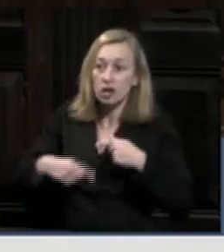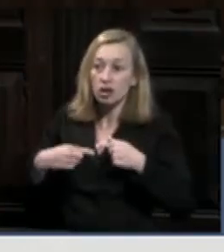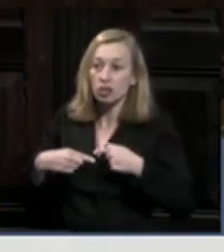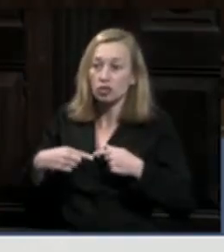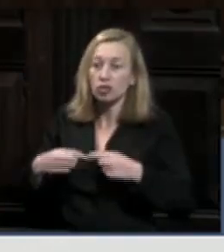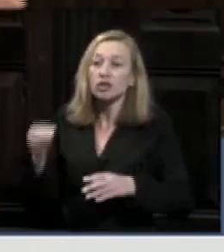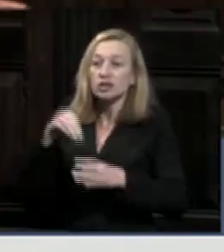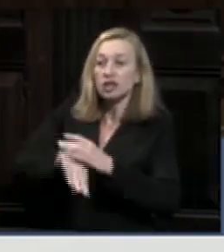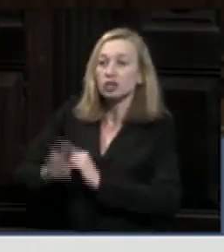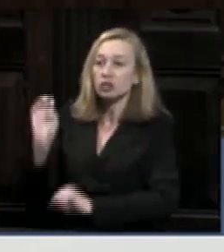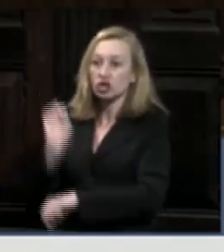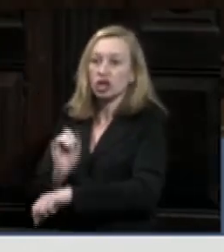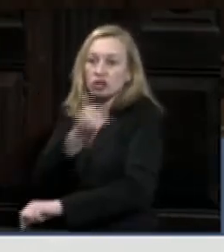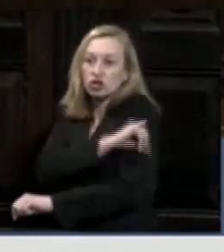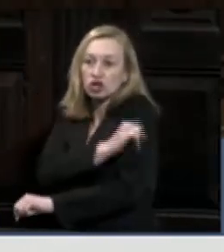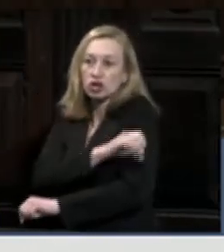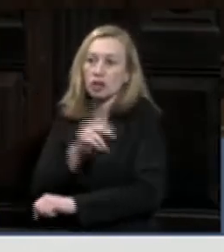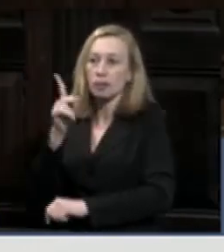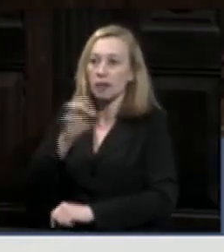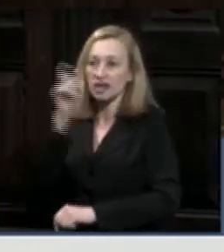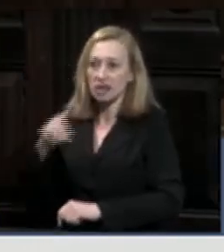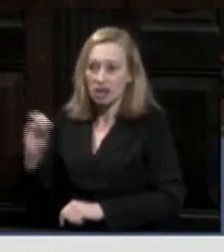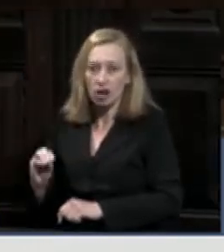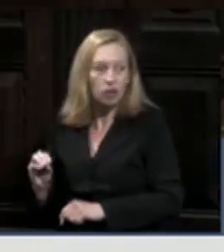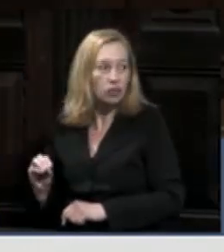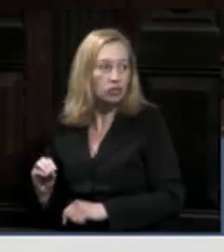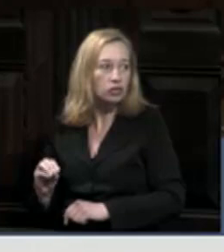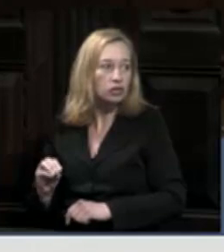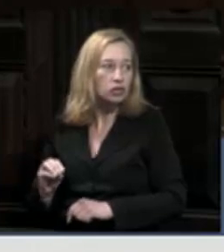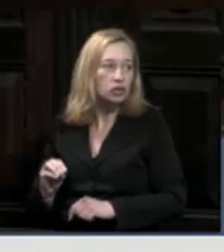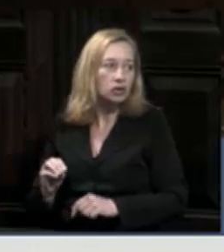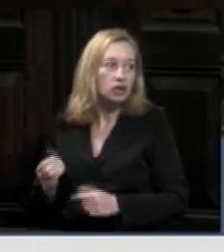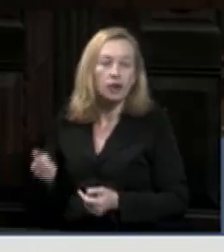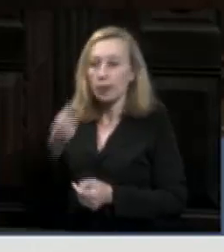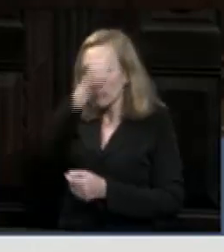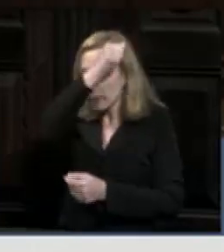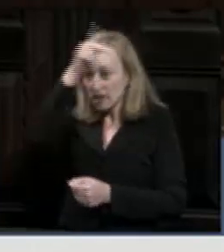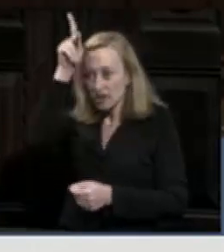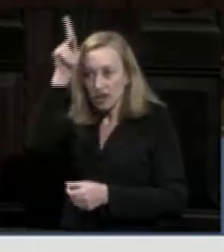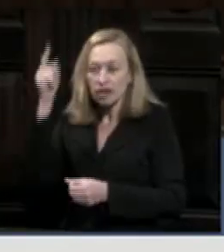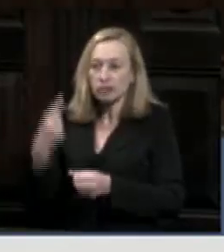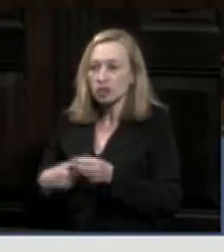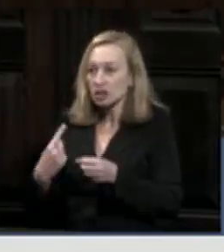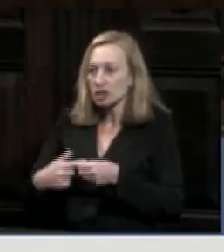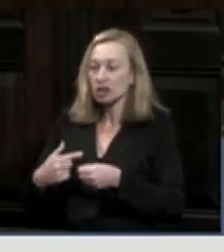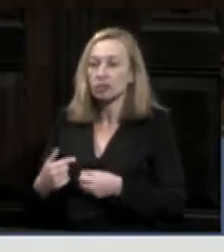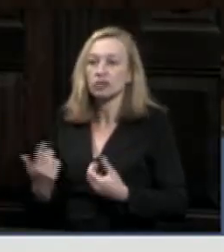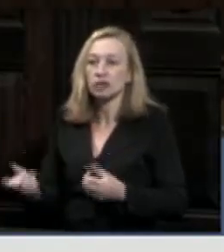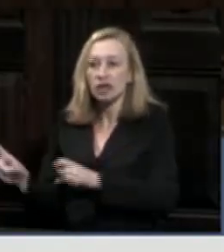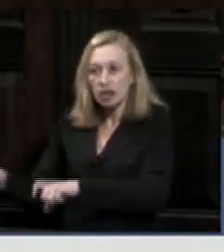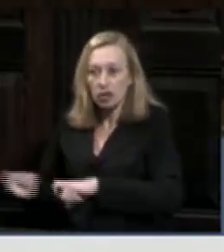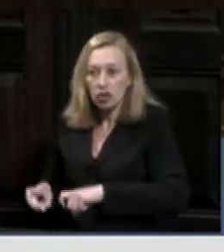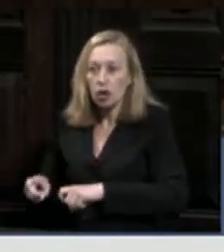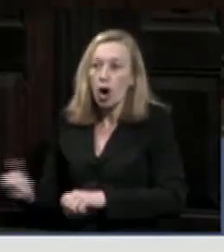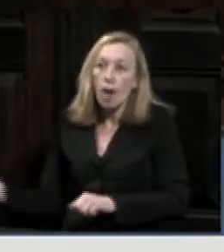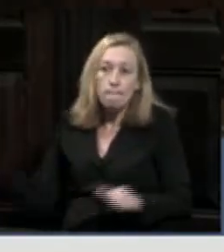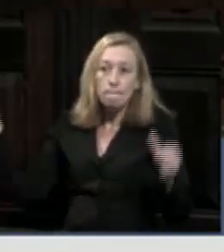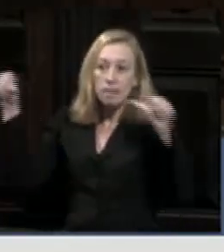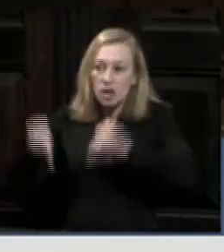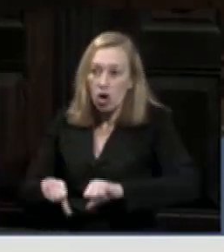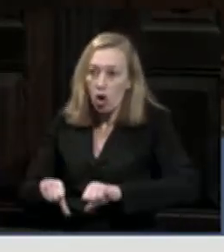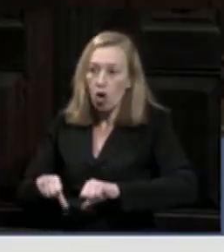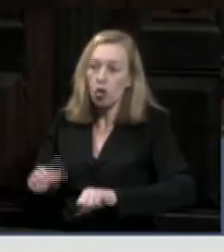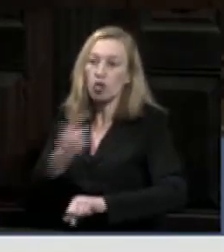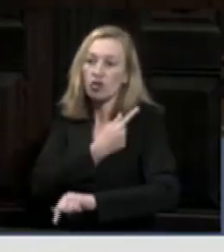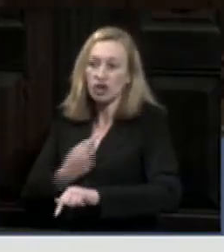presente como futuro. Pezão, apesar de ter sido um prefeito de município do interior, foi um dos piores governadores